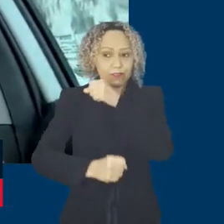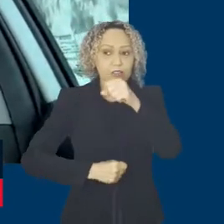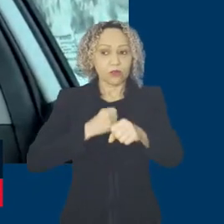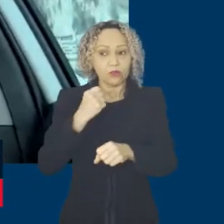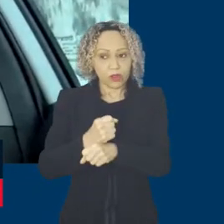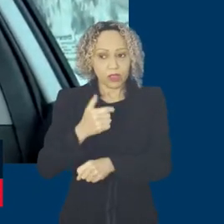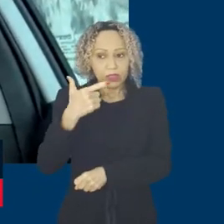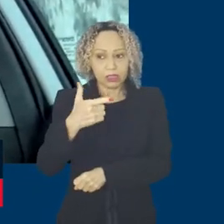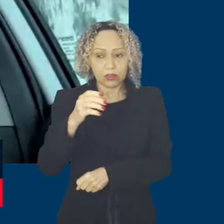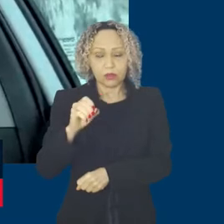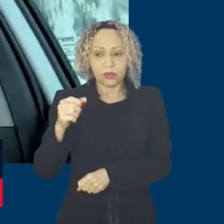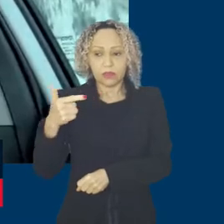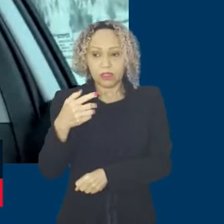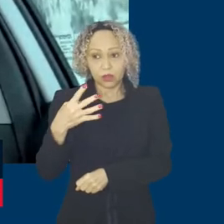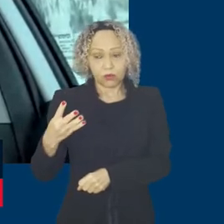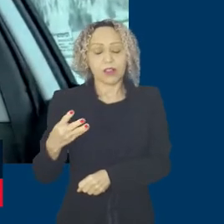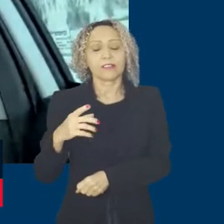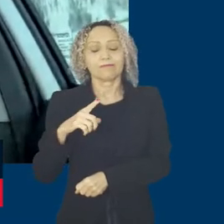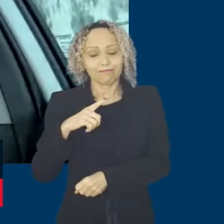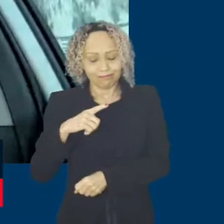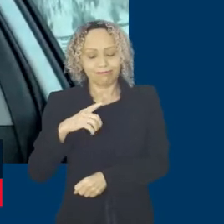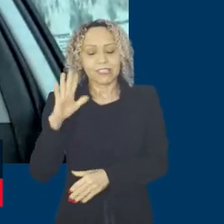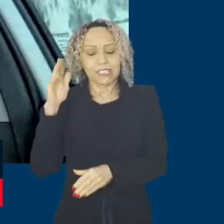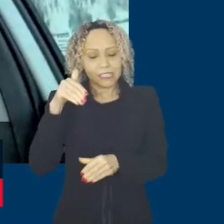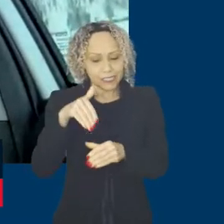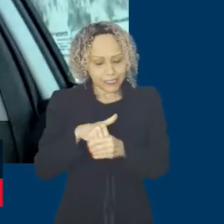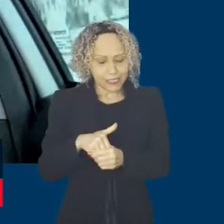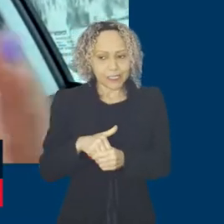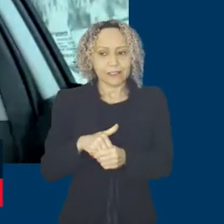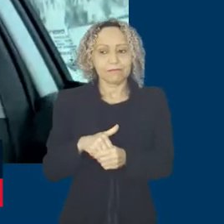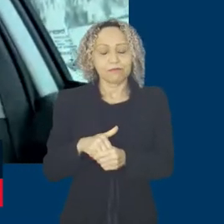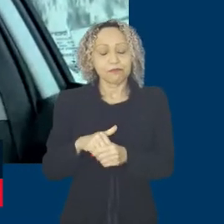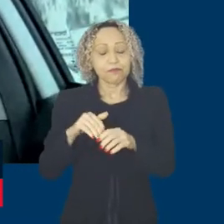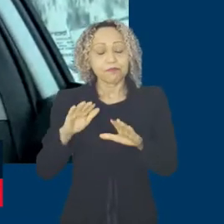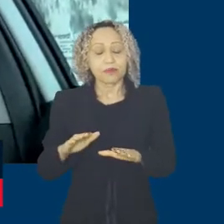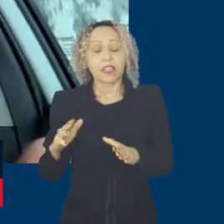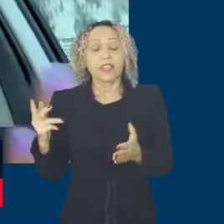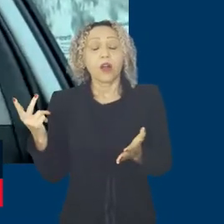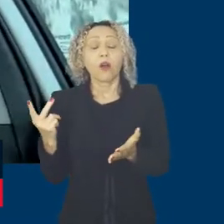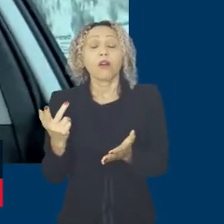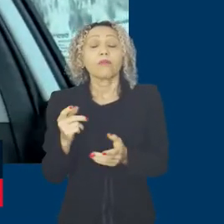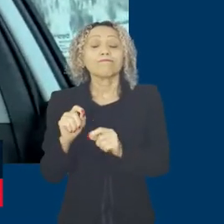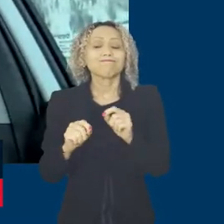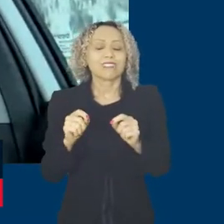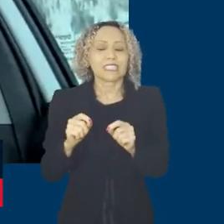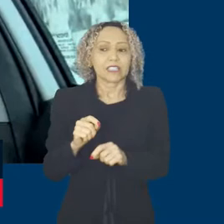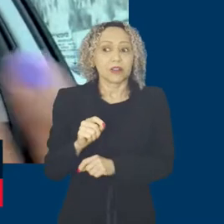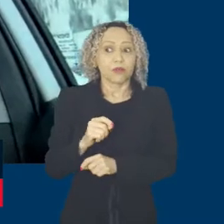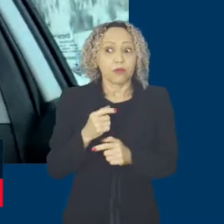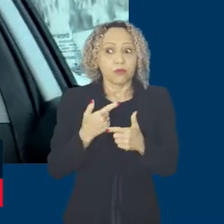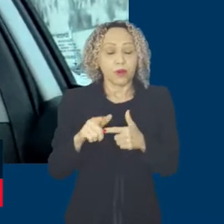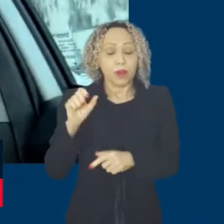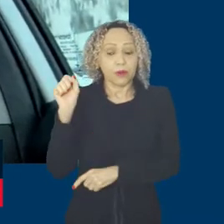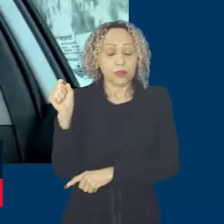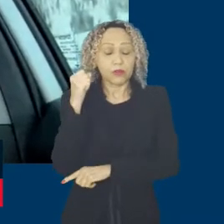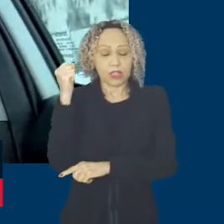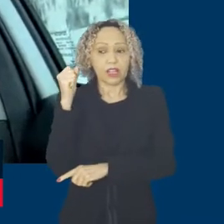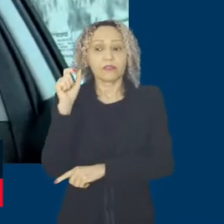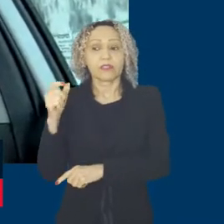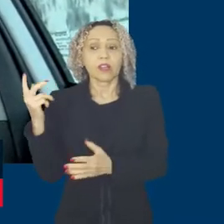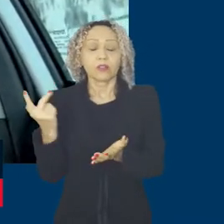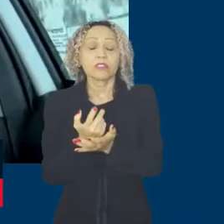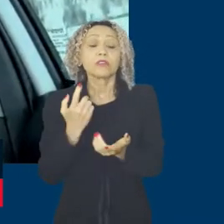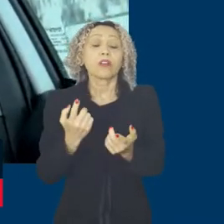tem uma coisa que tem acontecido com todas as mulheres que têm mandato, que é muito grave, não só no processo da disputa, que é a questão da